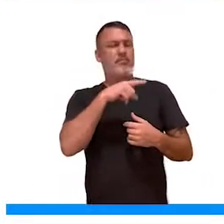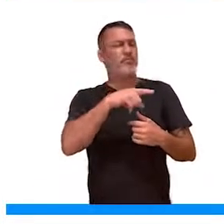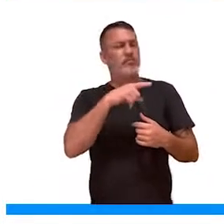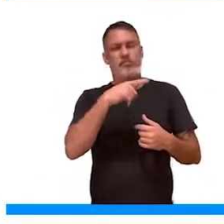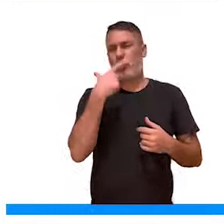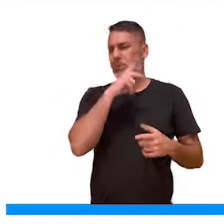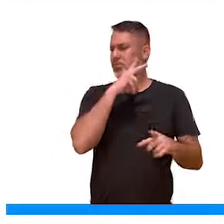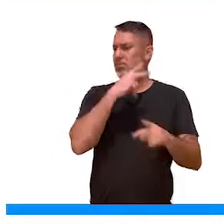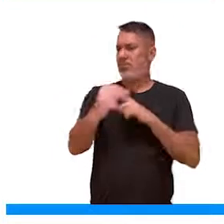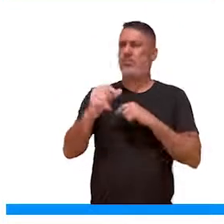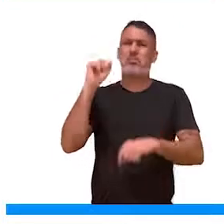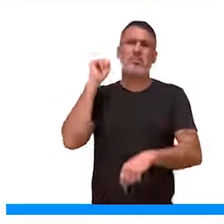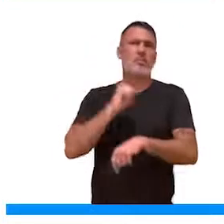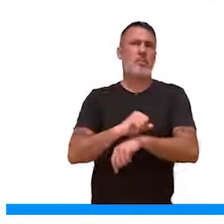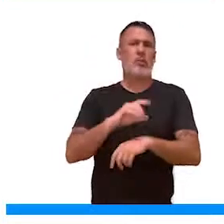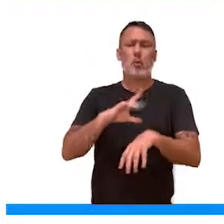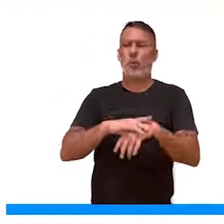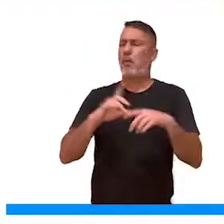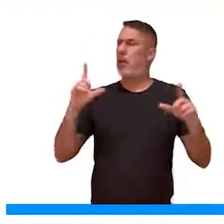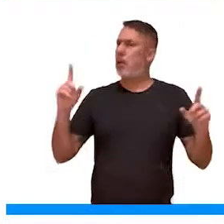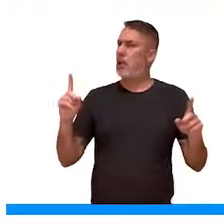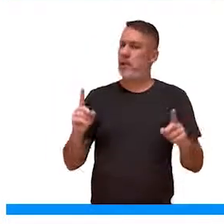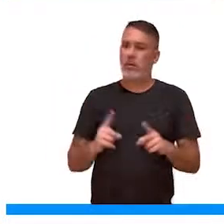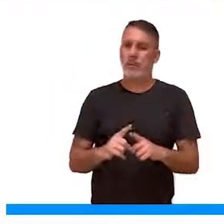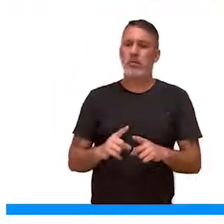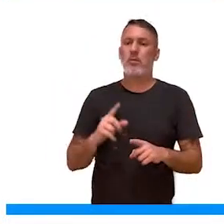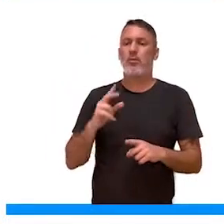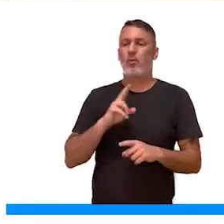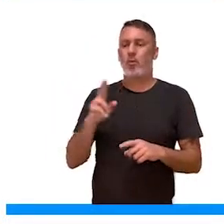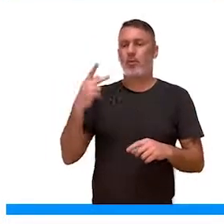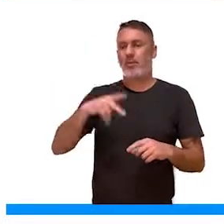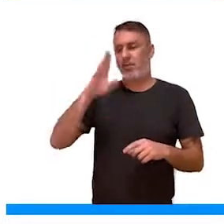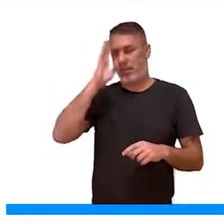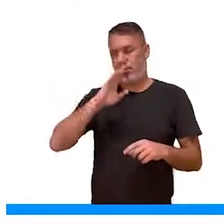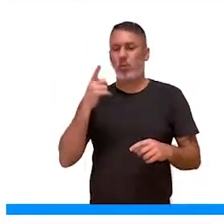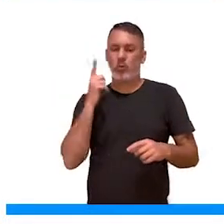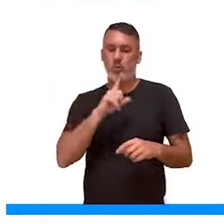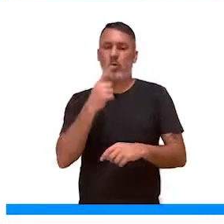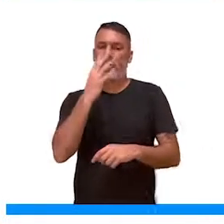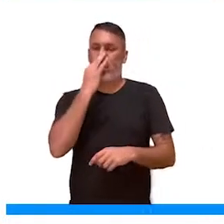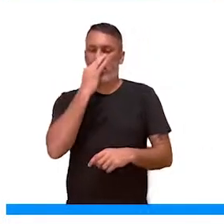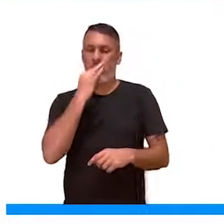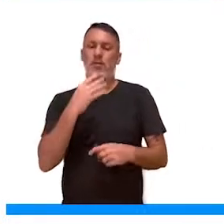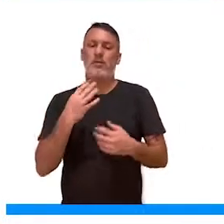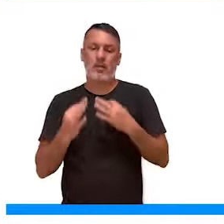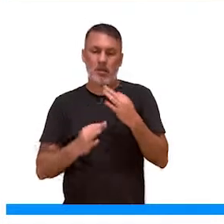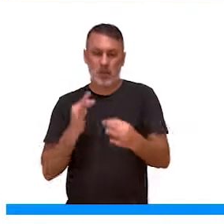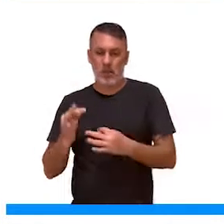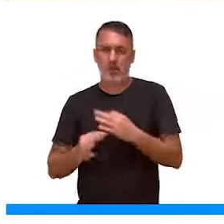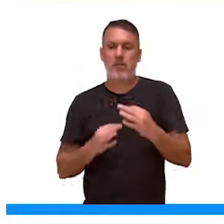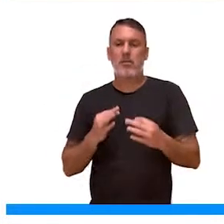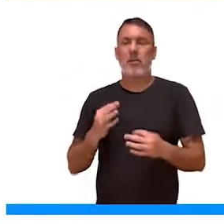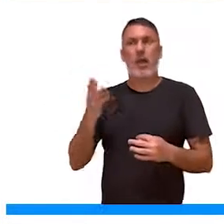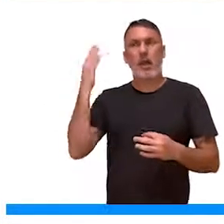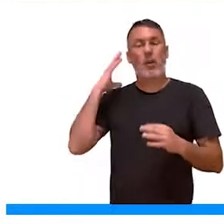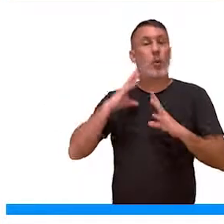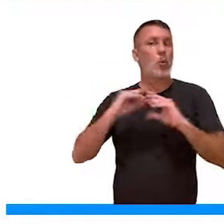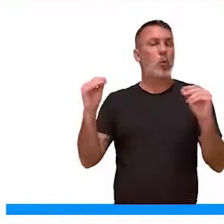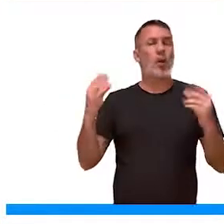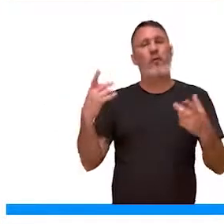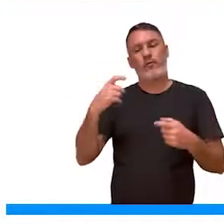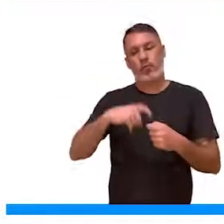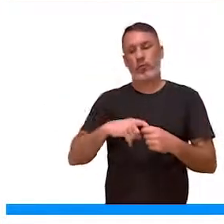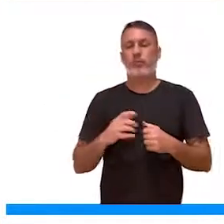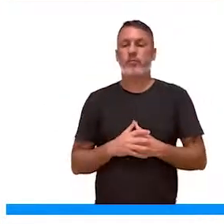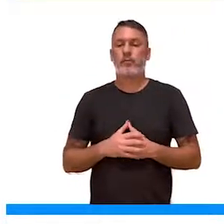da Sabin, ela é super eficiente, que fez diminuir muito os casos de poliomielite aqui no Brasil, tá? Como eu disse para vocês, ficando por um